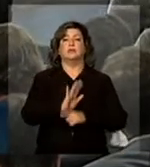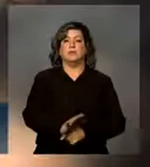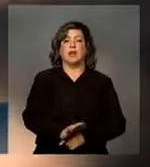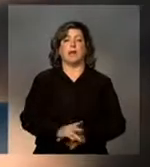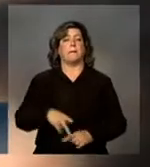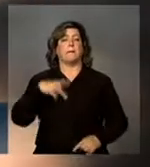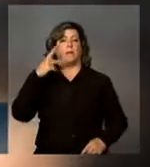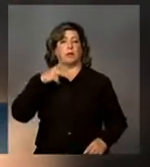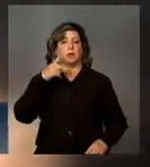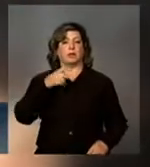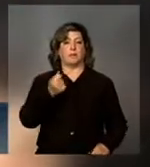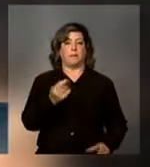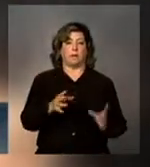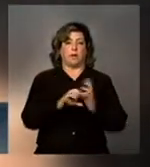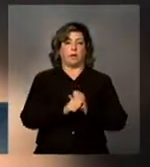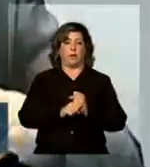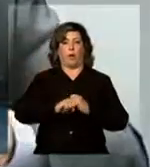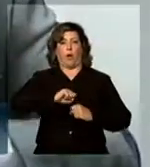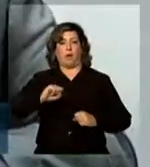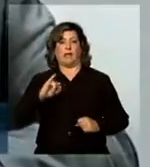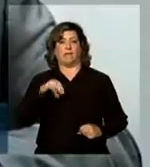inflação?